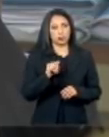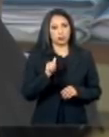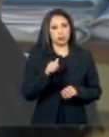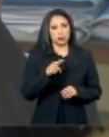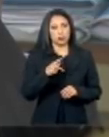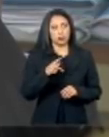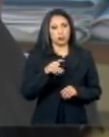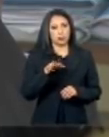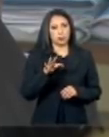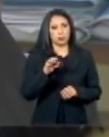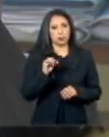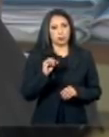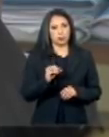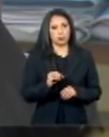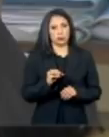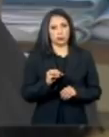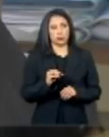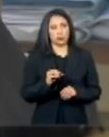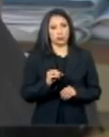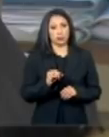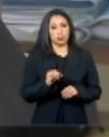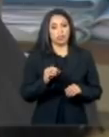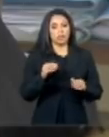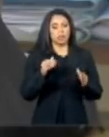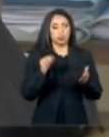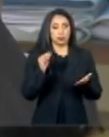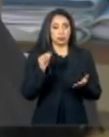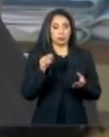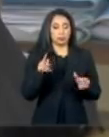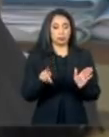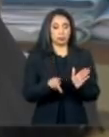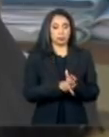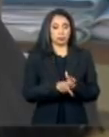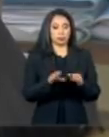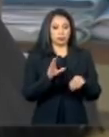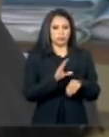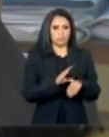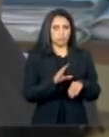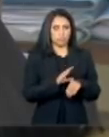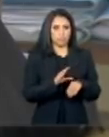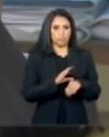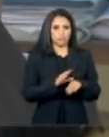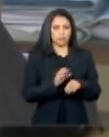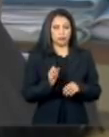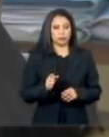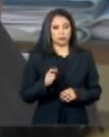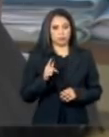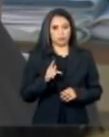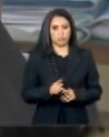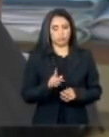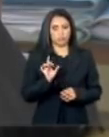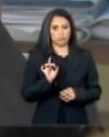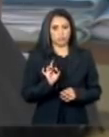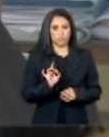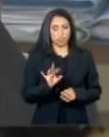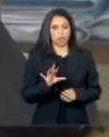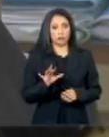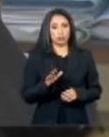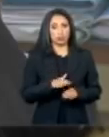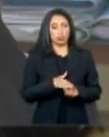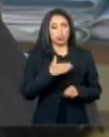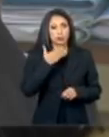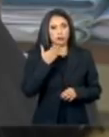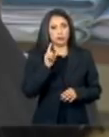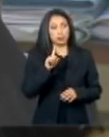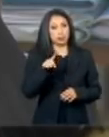teve quatro texto constitucional ao argumento de que o ato de aposentadoria apenas aperfeiçoa a após